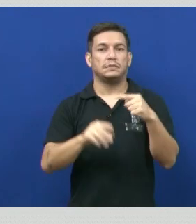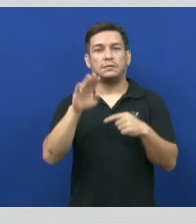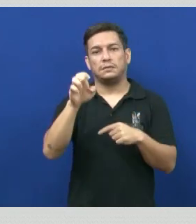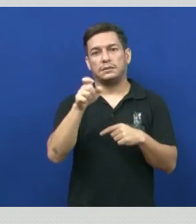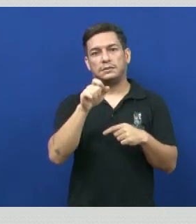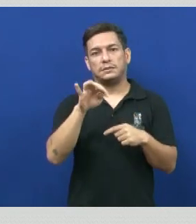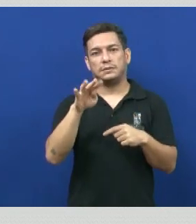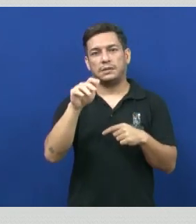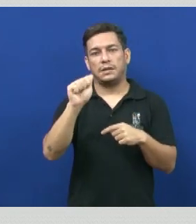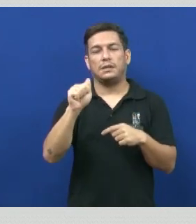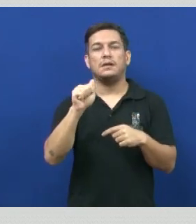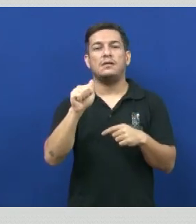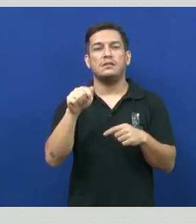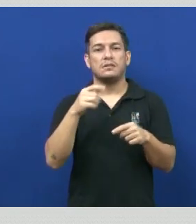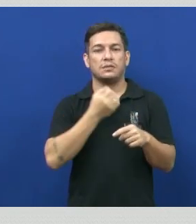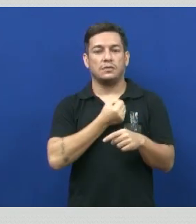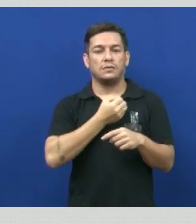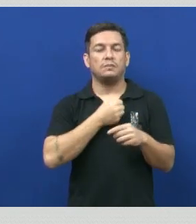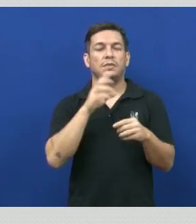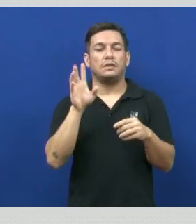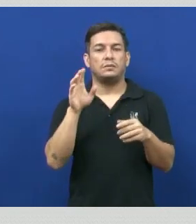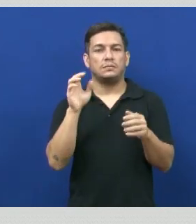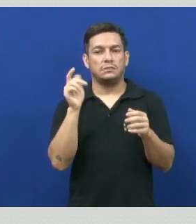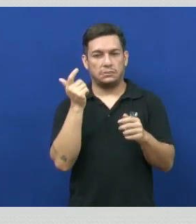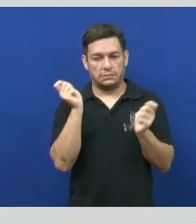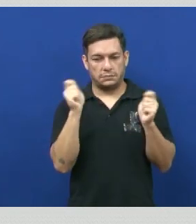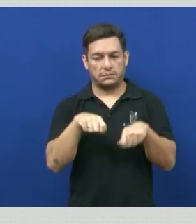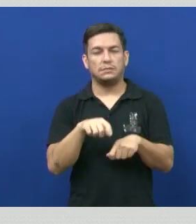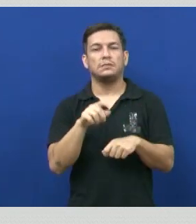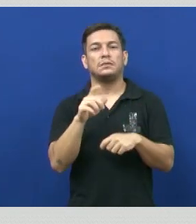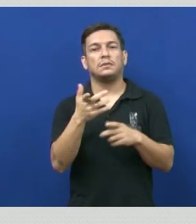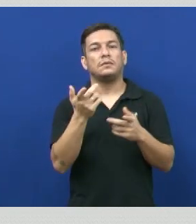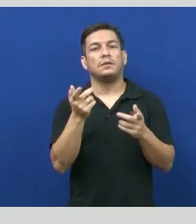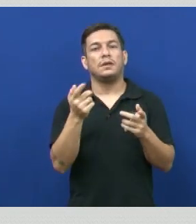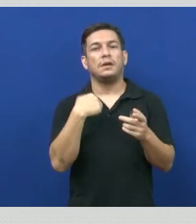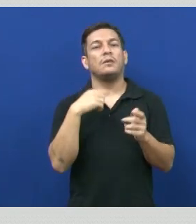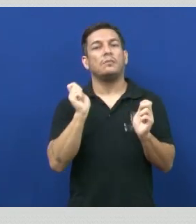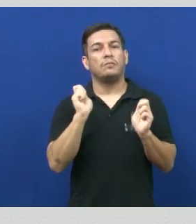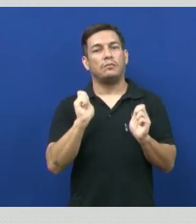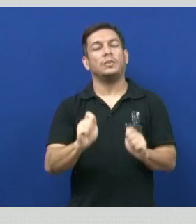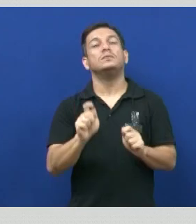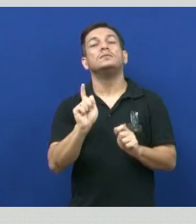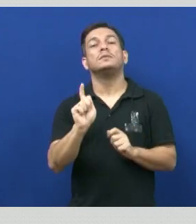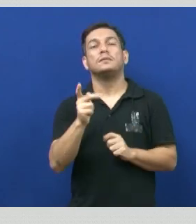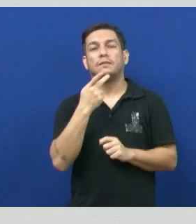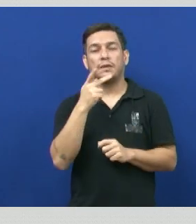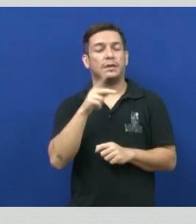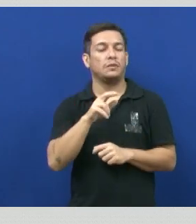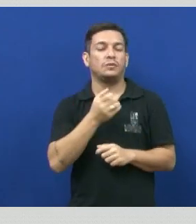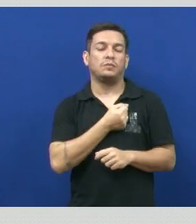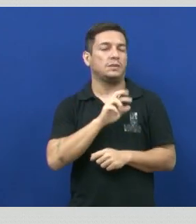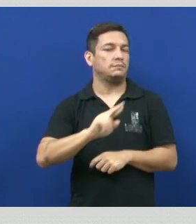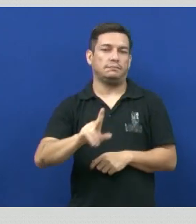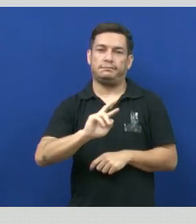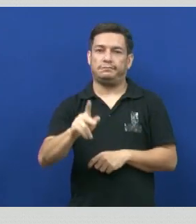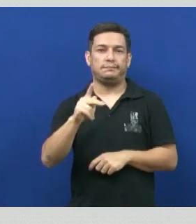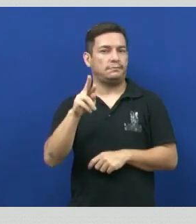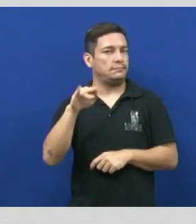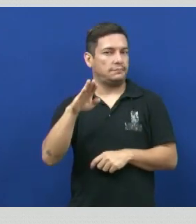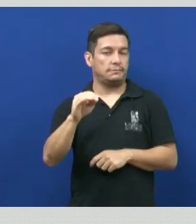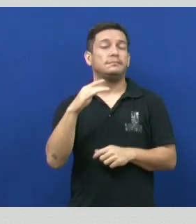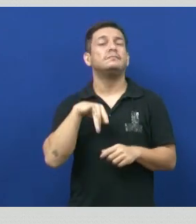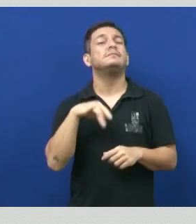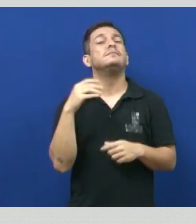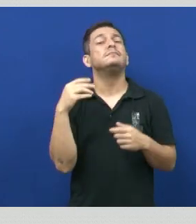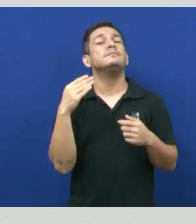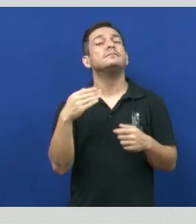exata, eu percebi que o meu número se encaixou em algum dos critérios, então eu já posso concluir que o número não é primo. Professor, é